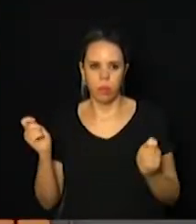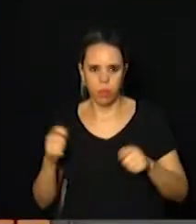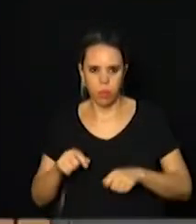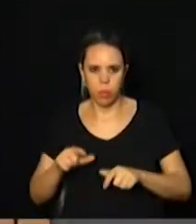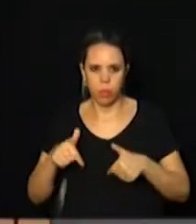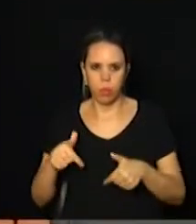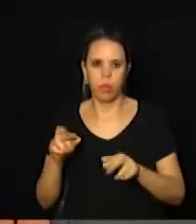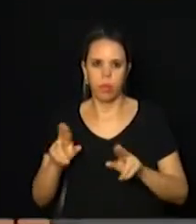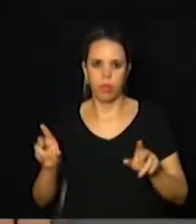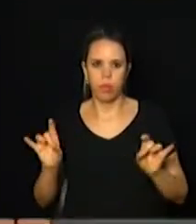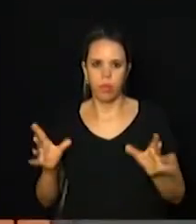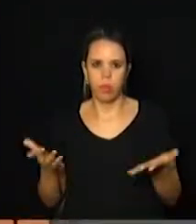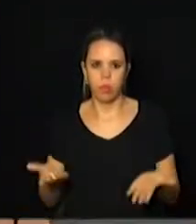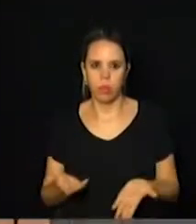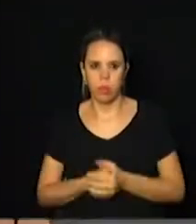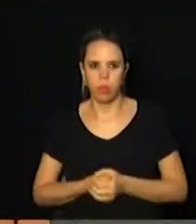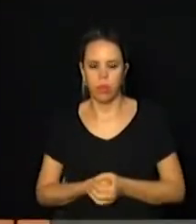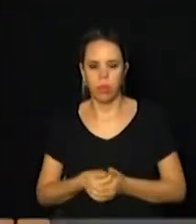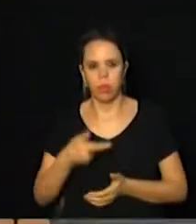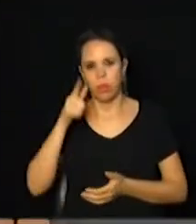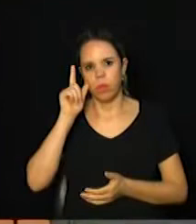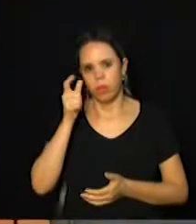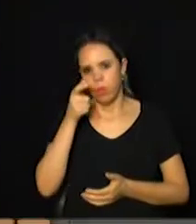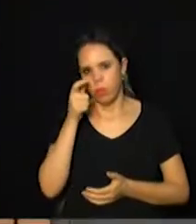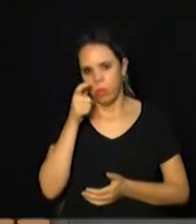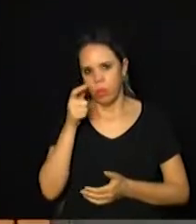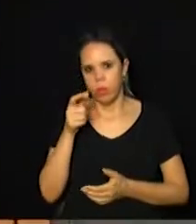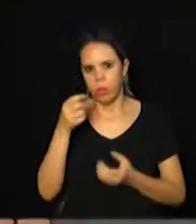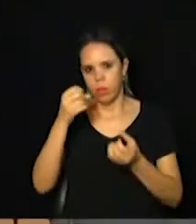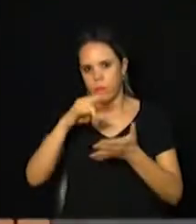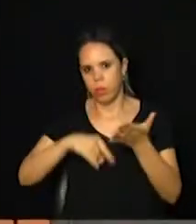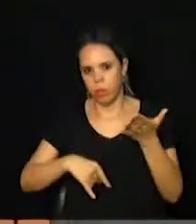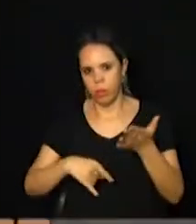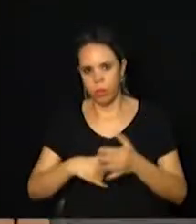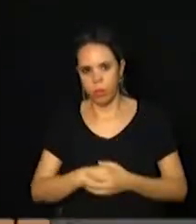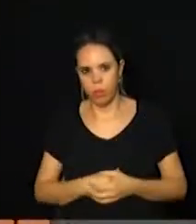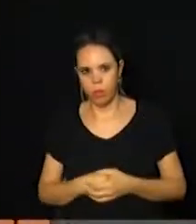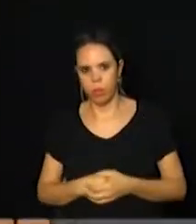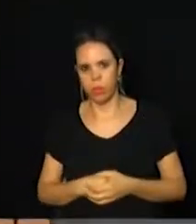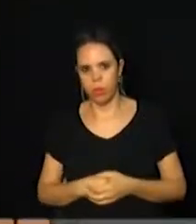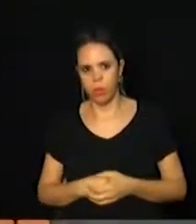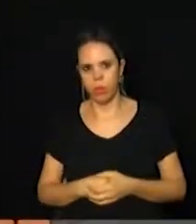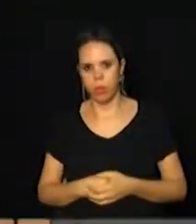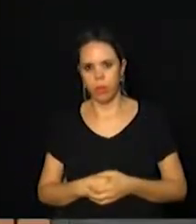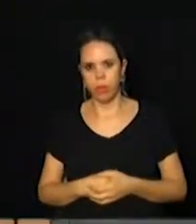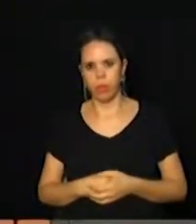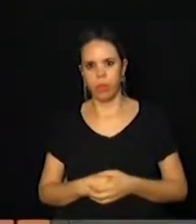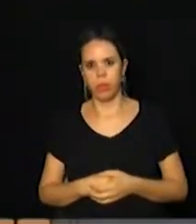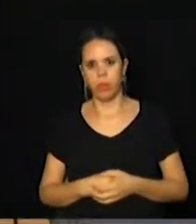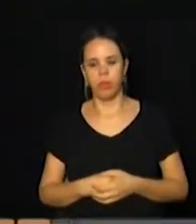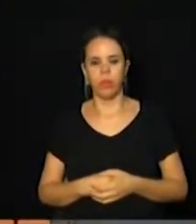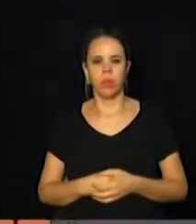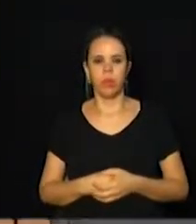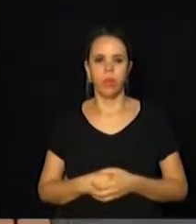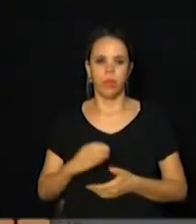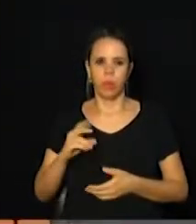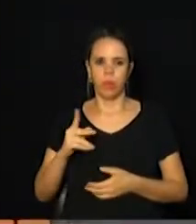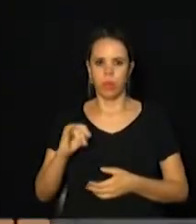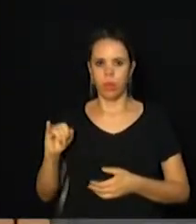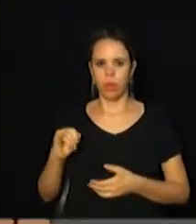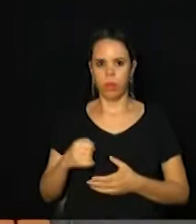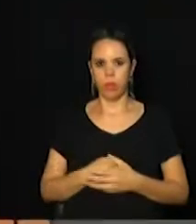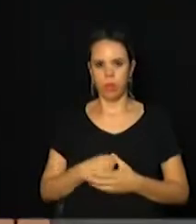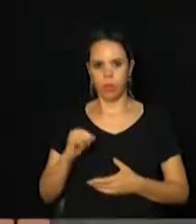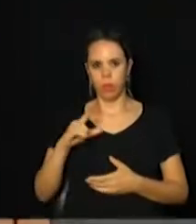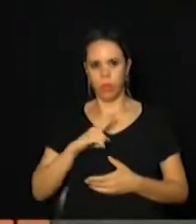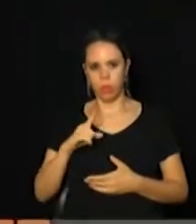postura diferente e ontem nós irmos lá no relatório da da cor da CPI né